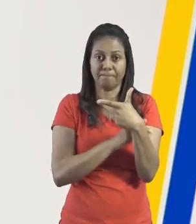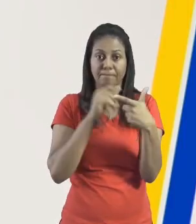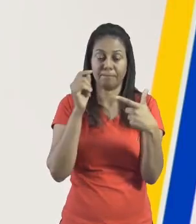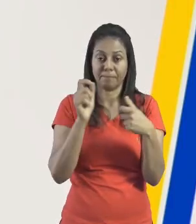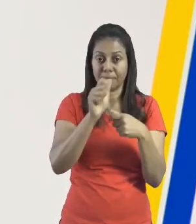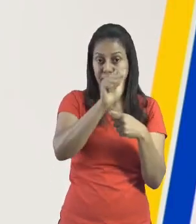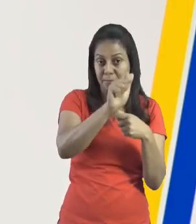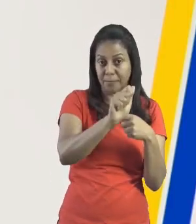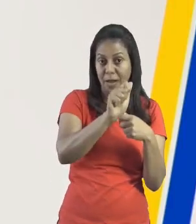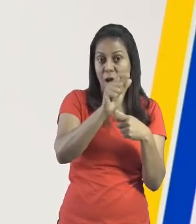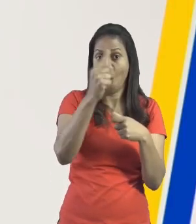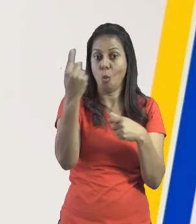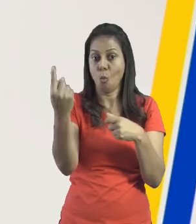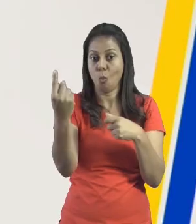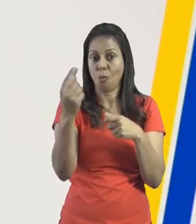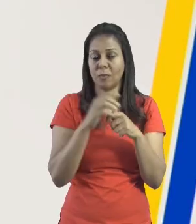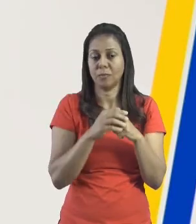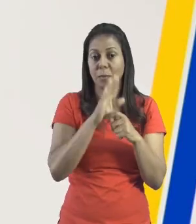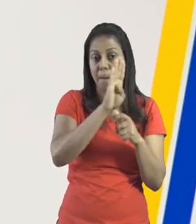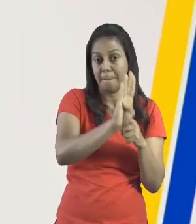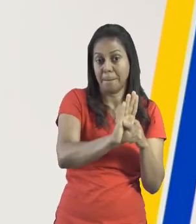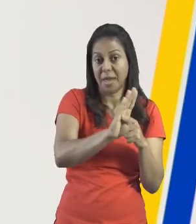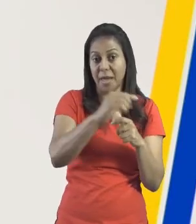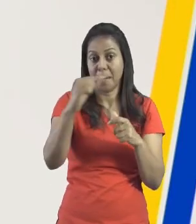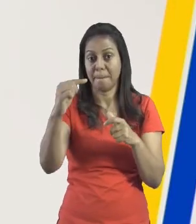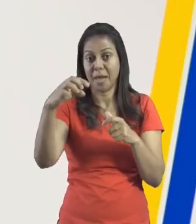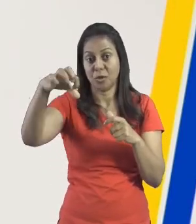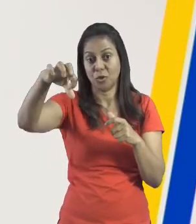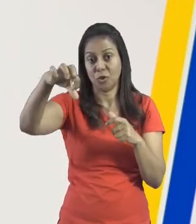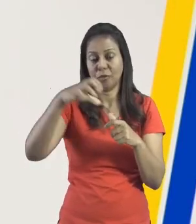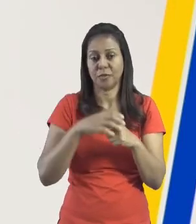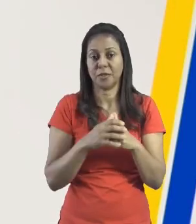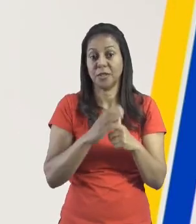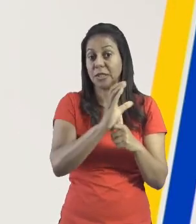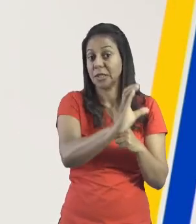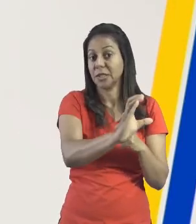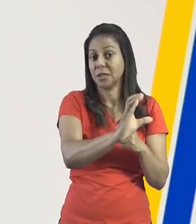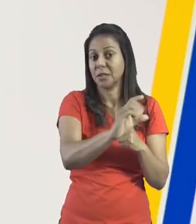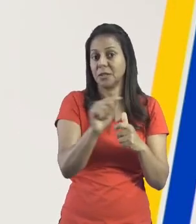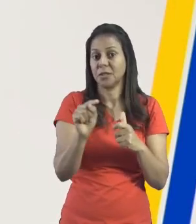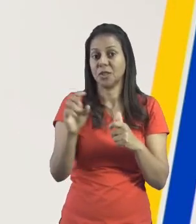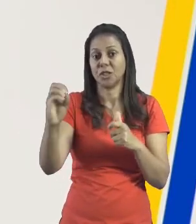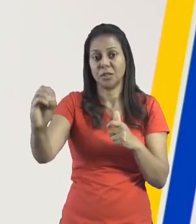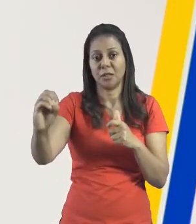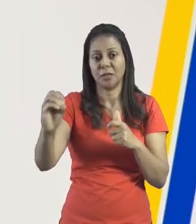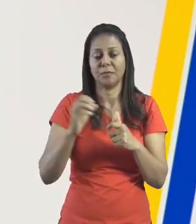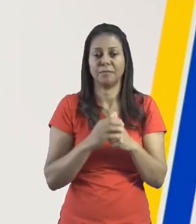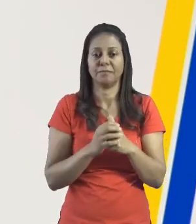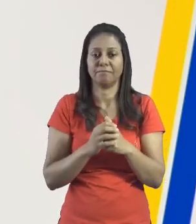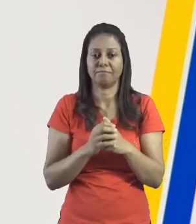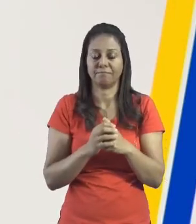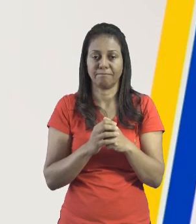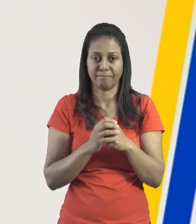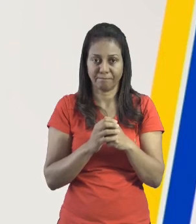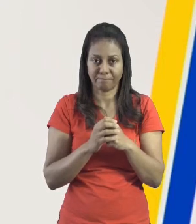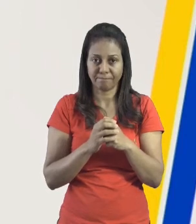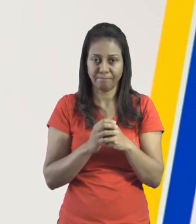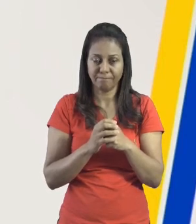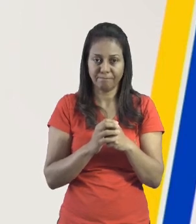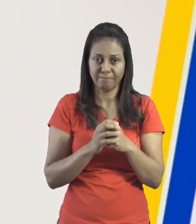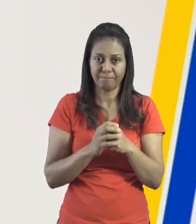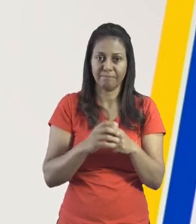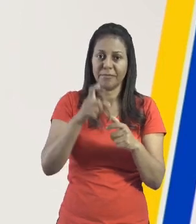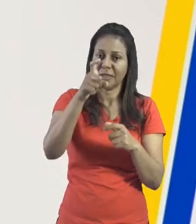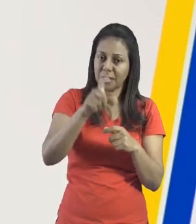A é 1, B é menos 9 e C é 0, porque não aparece. Aparece o que está com